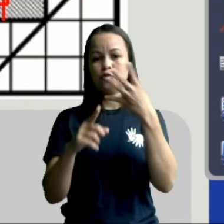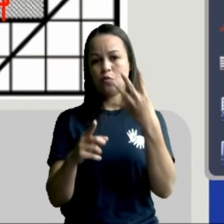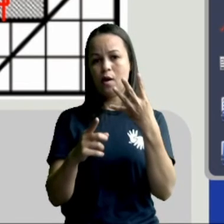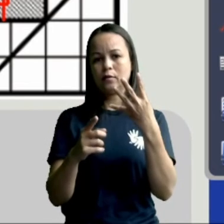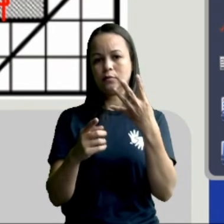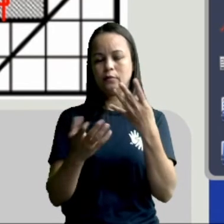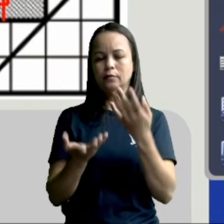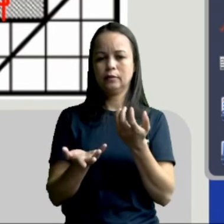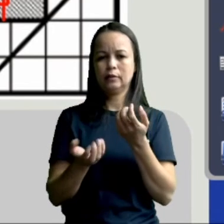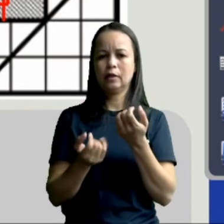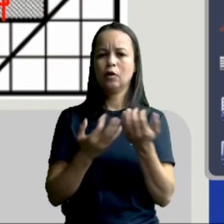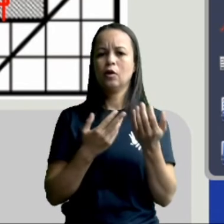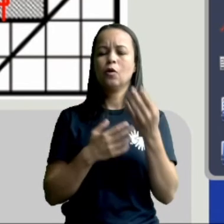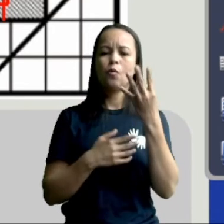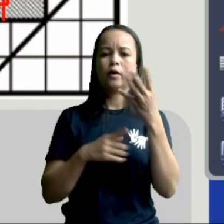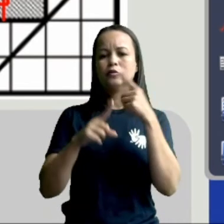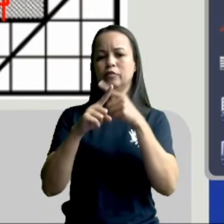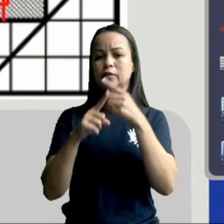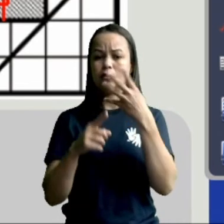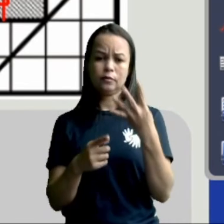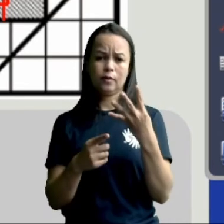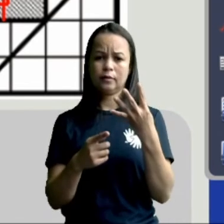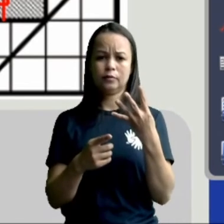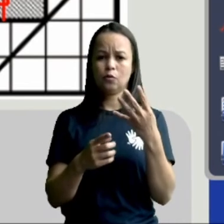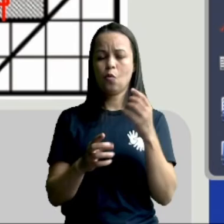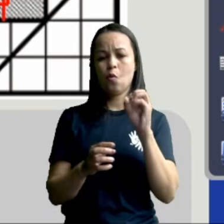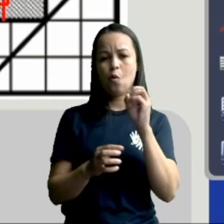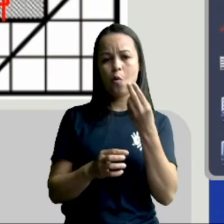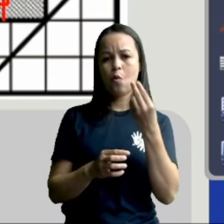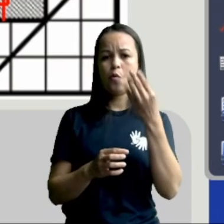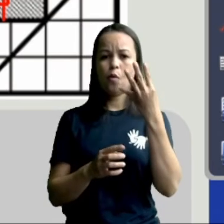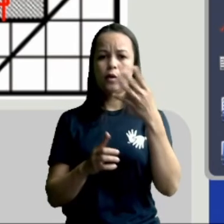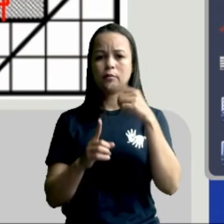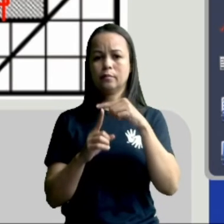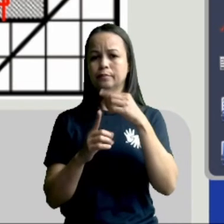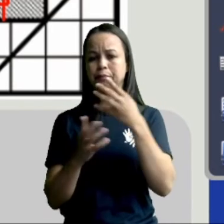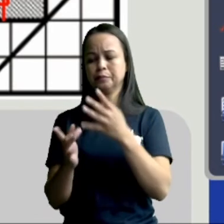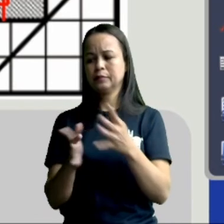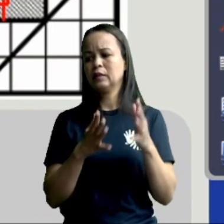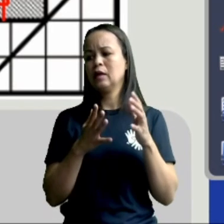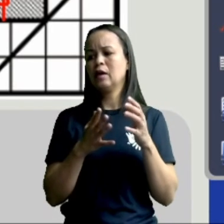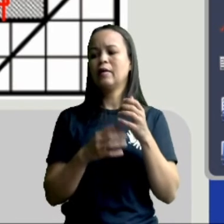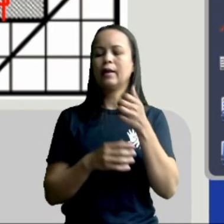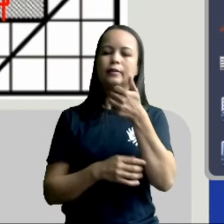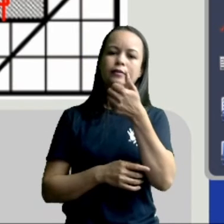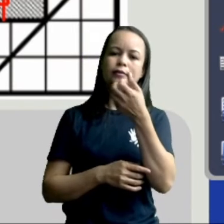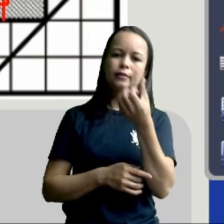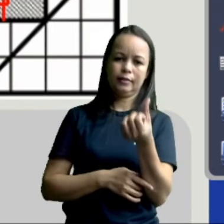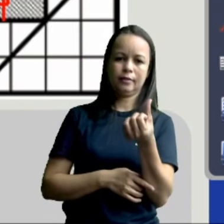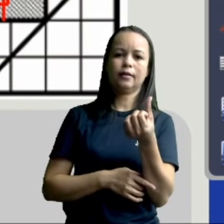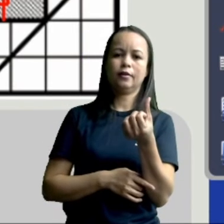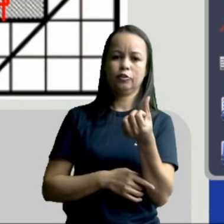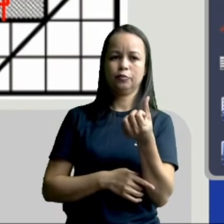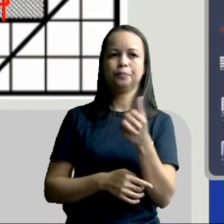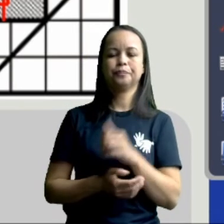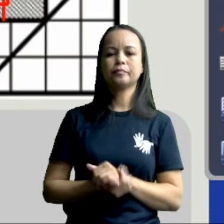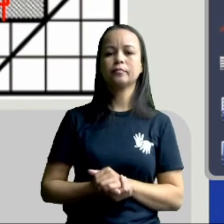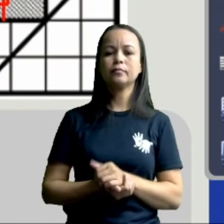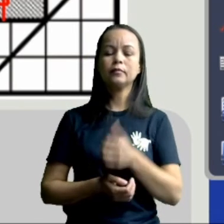mesmo 4 vezes é a mesma coisa que 4 vezes 4. E 4 vezes 4 vale 16,